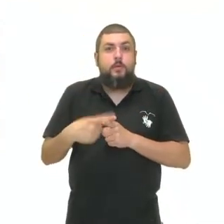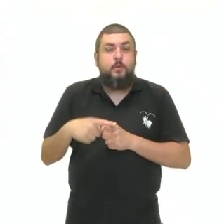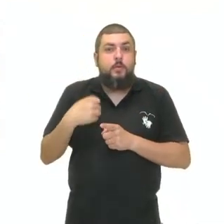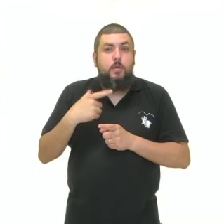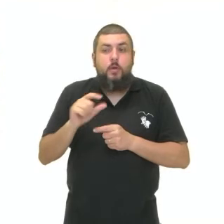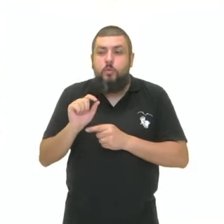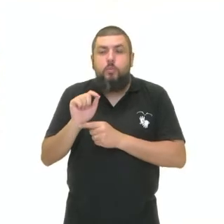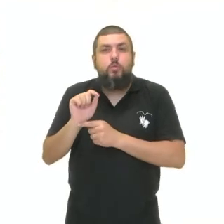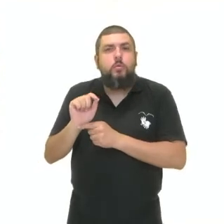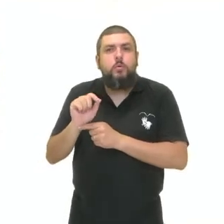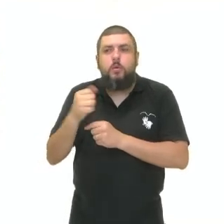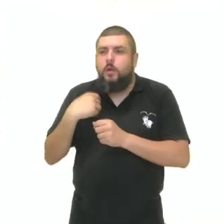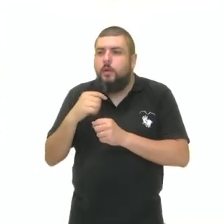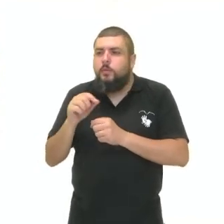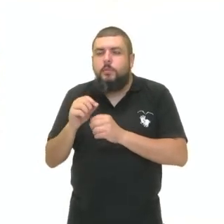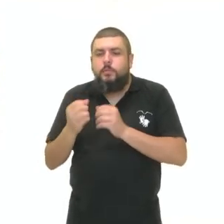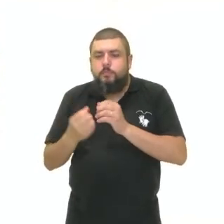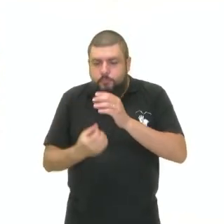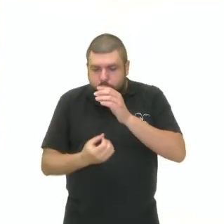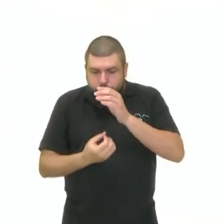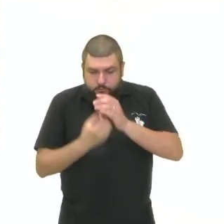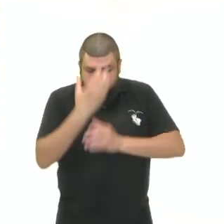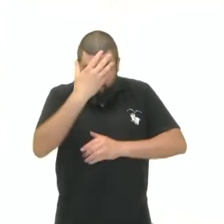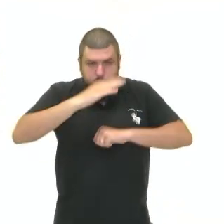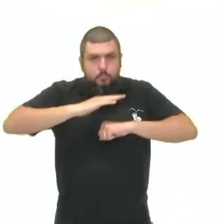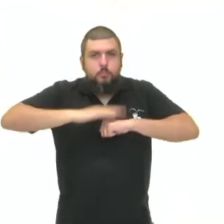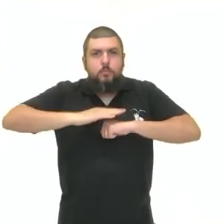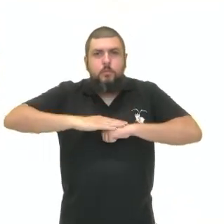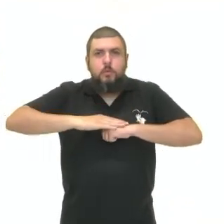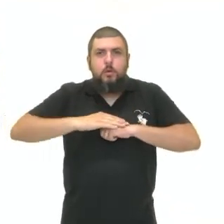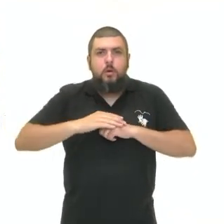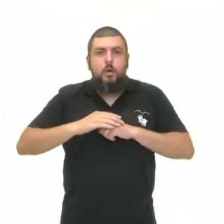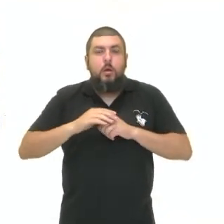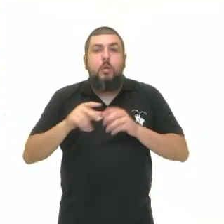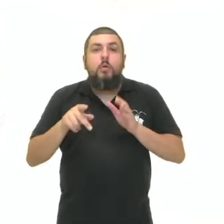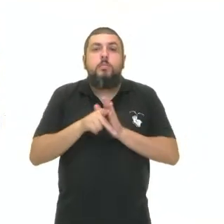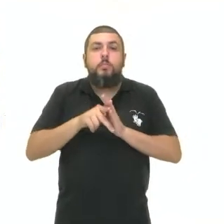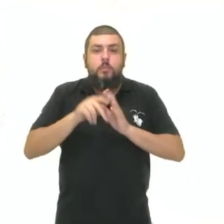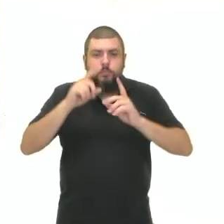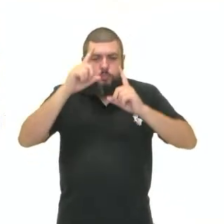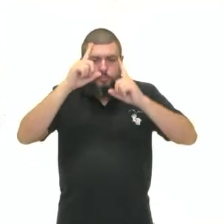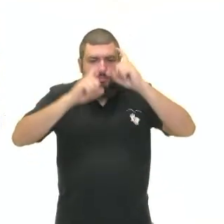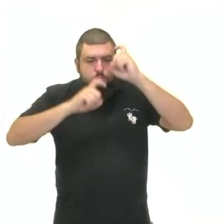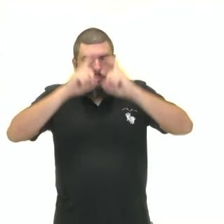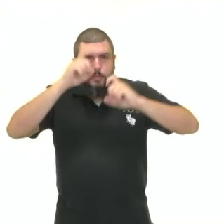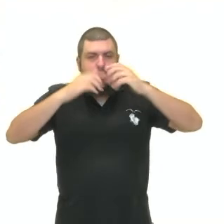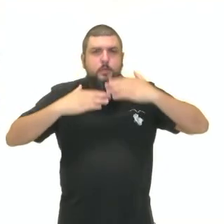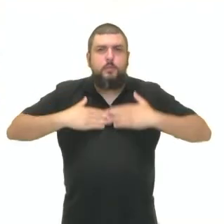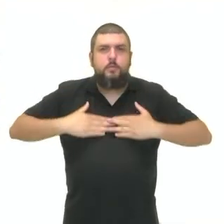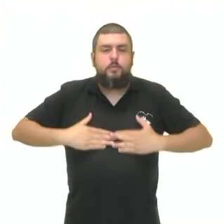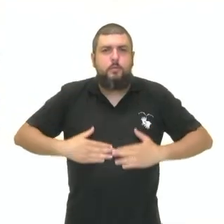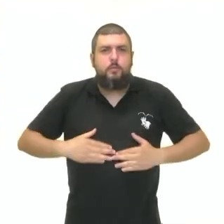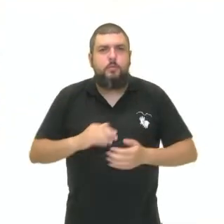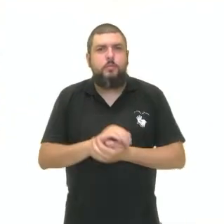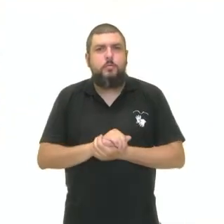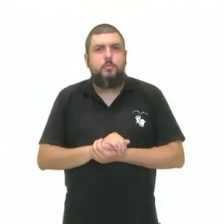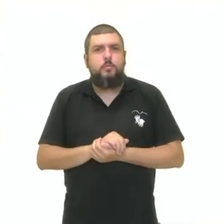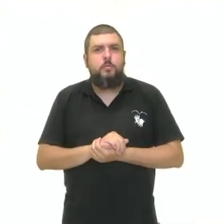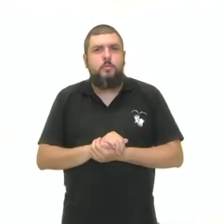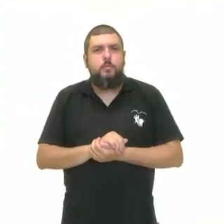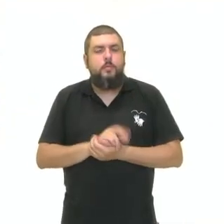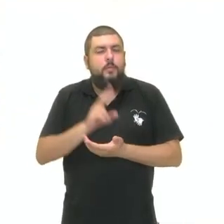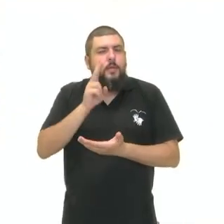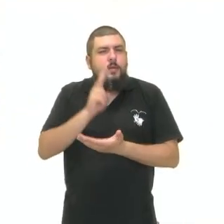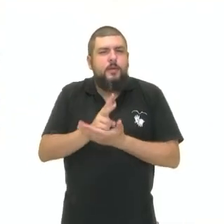e observado através da expressão verbal e corporal, sempre realizado com